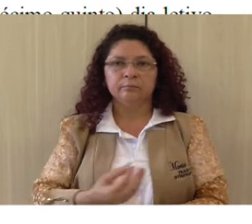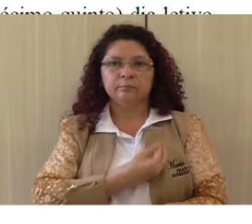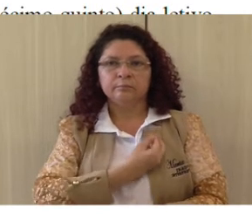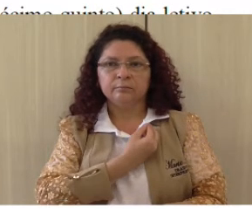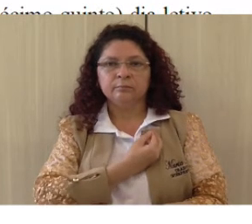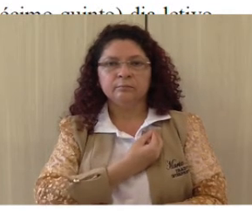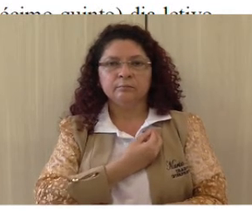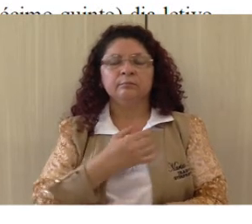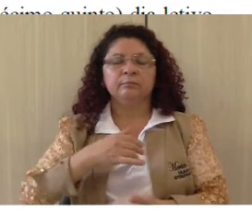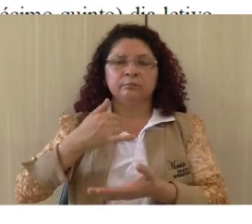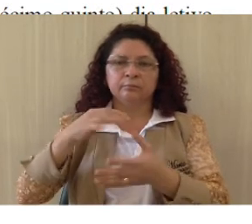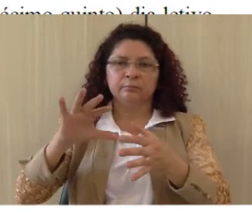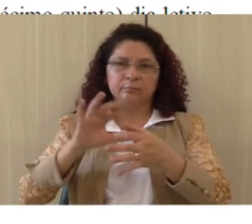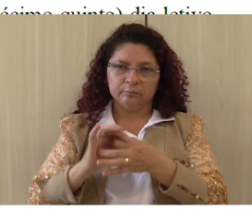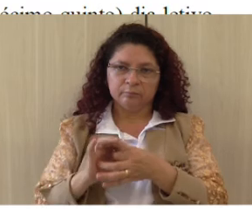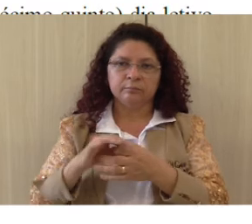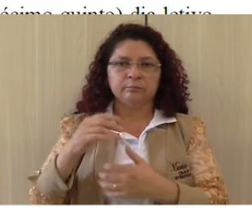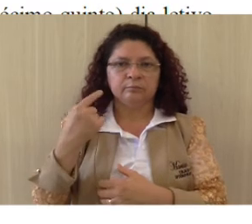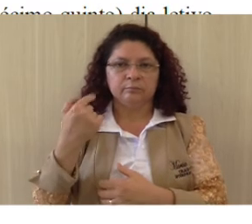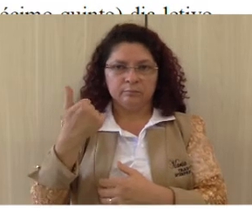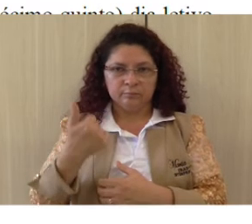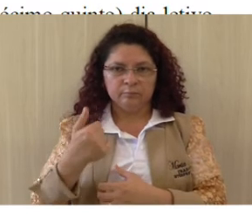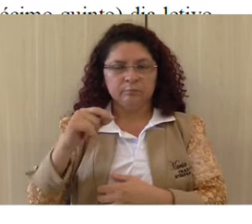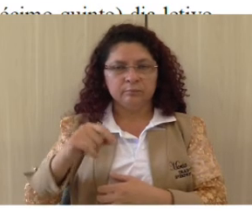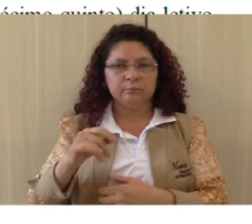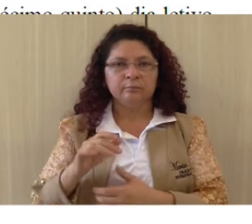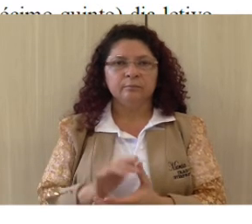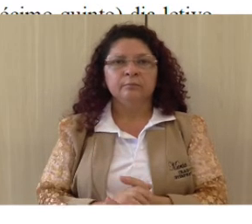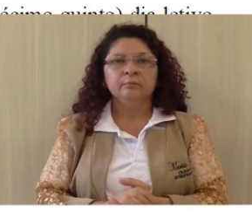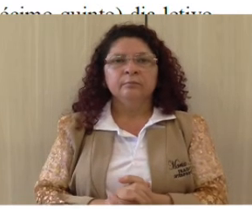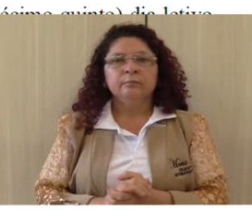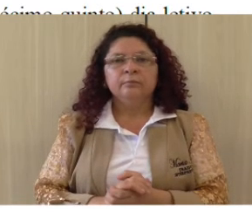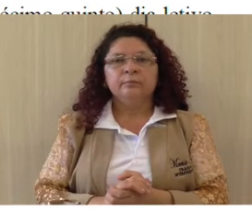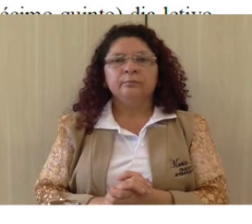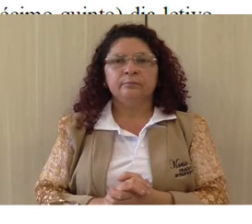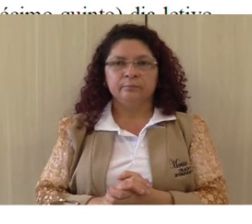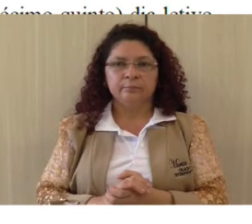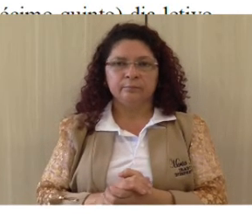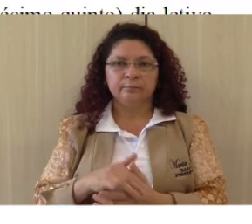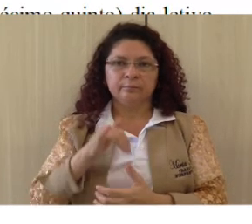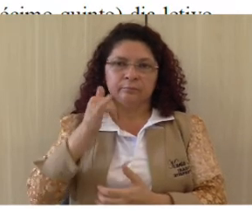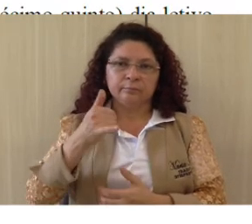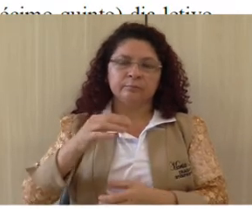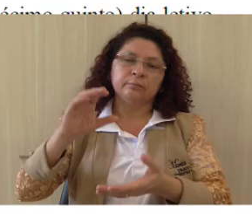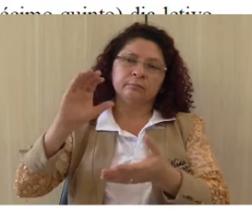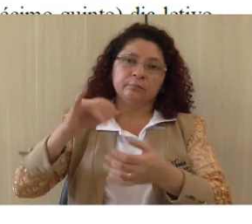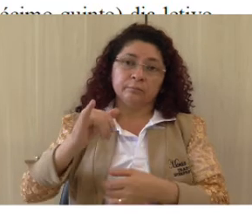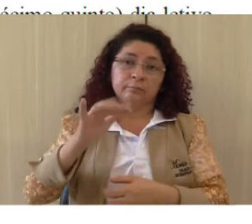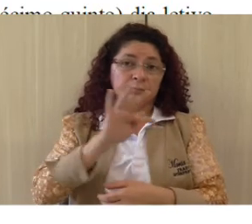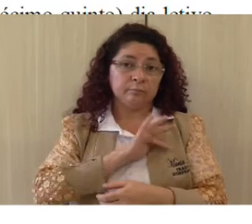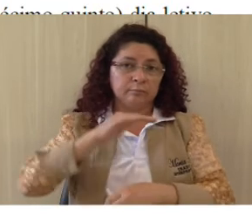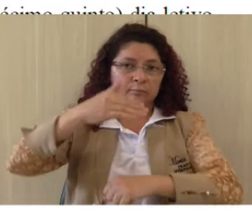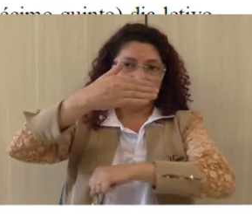previsto no anexo 1 deste edital. A habilitação de matrícula ocorrerá no setor de registro acadêmico do IFPA,